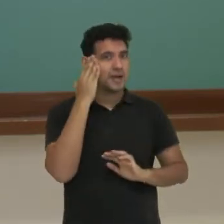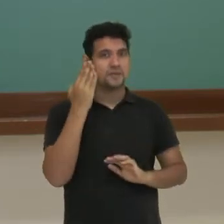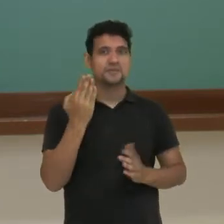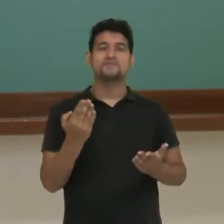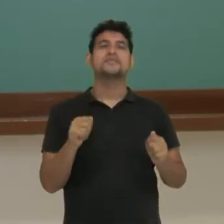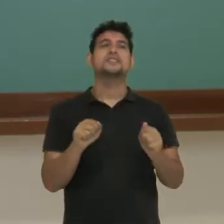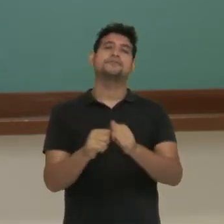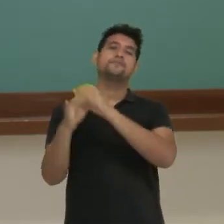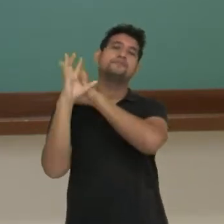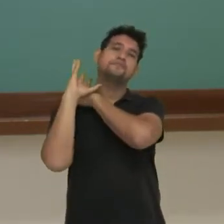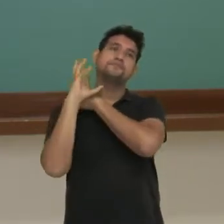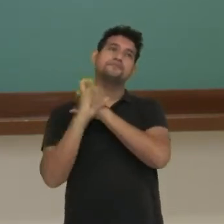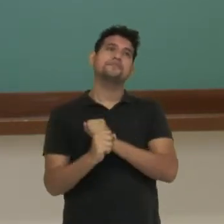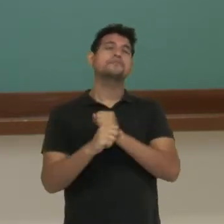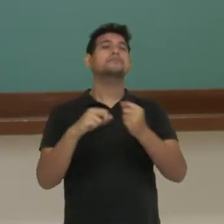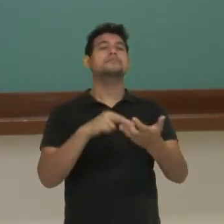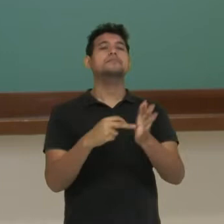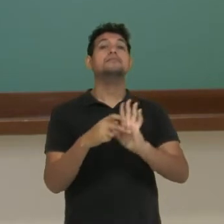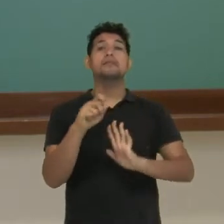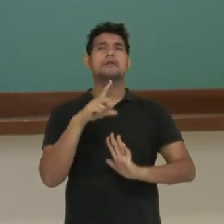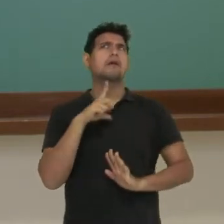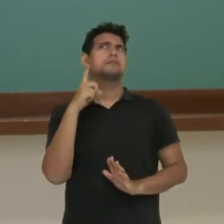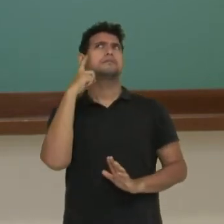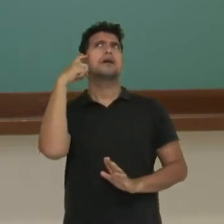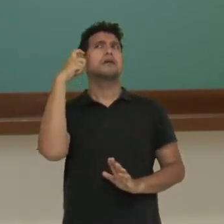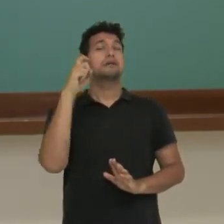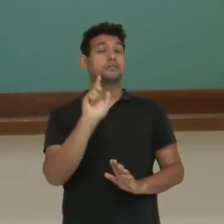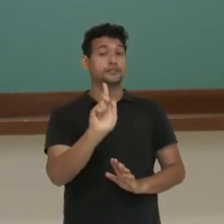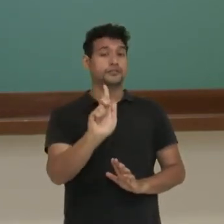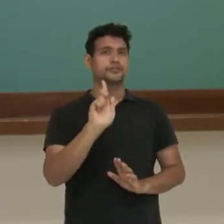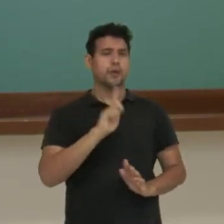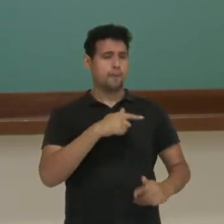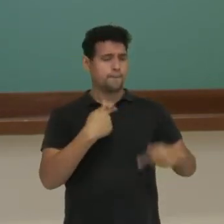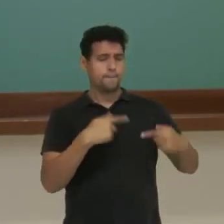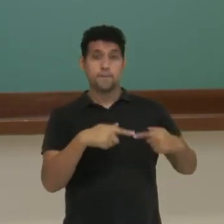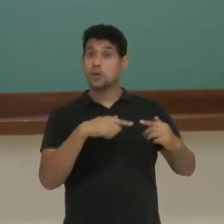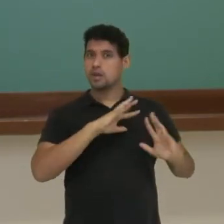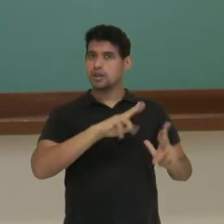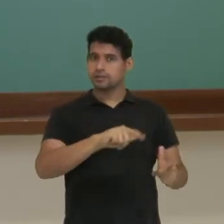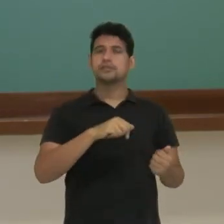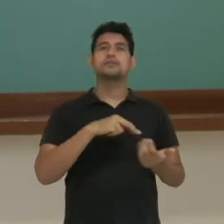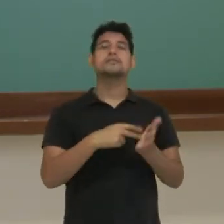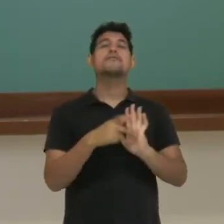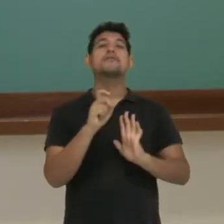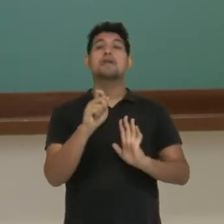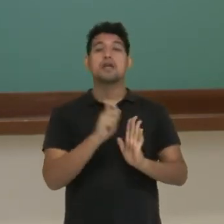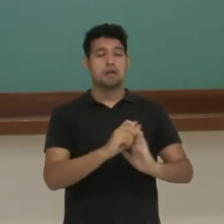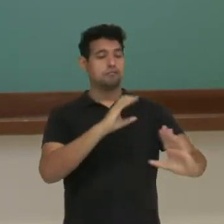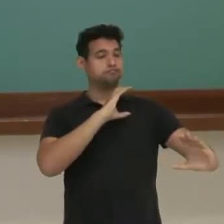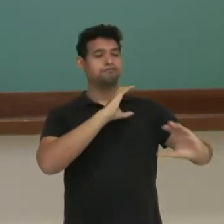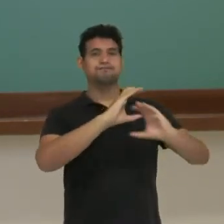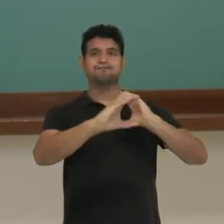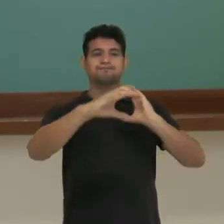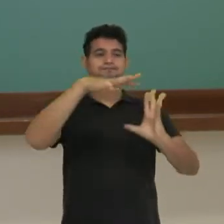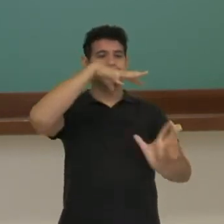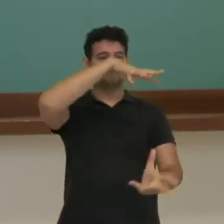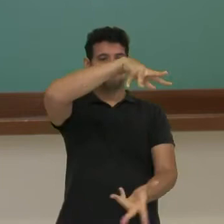uma recapitulação, temos a ideia de que geopolítica é uma comunicação global, é